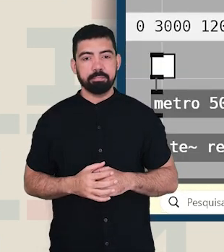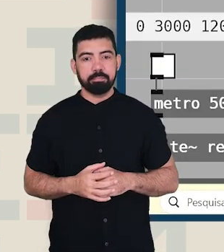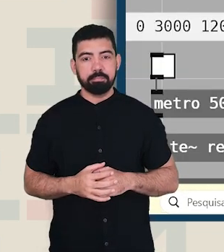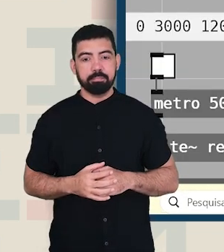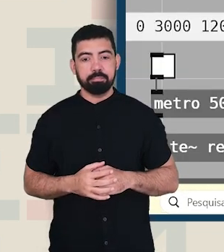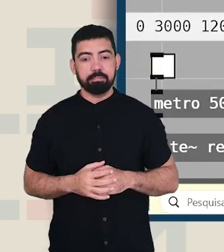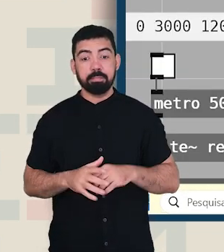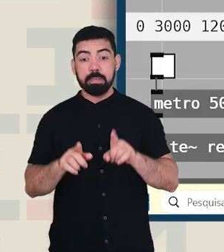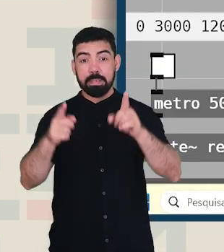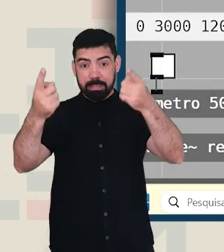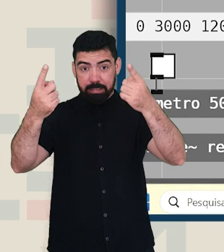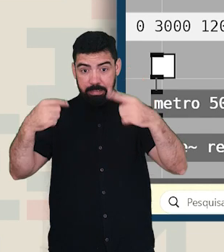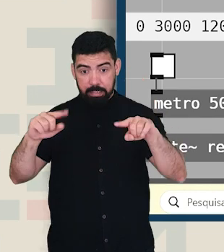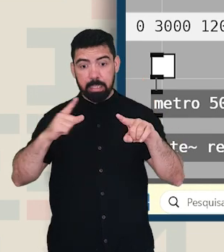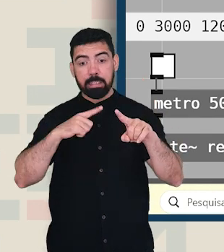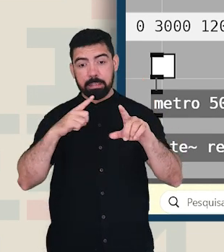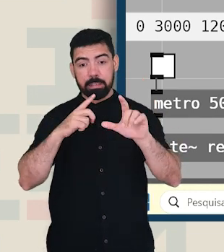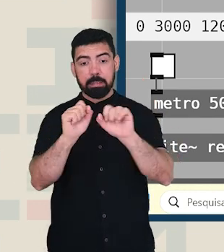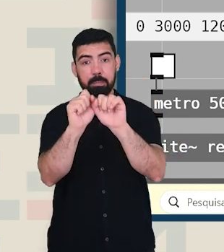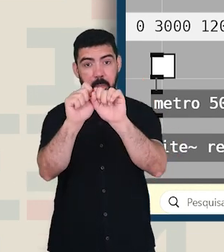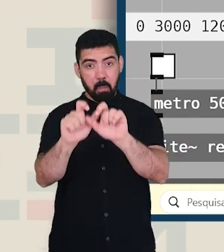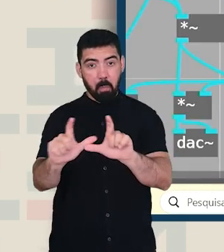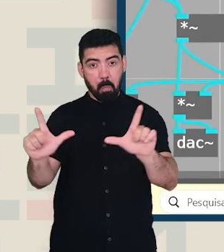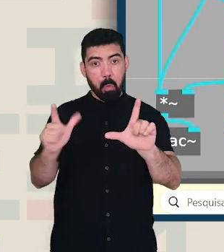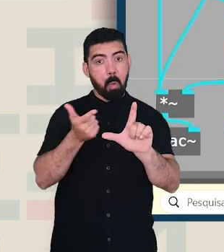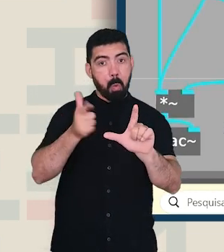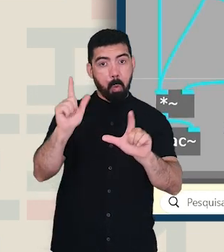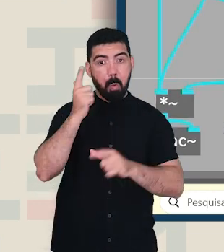Aqui embaixo tem outro.